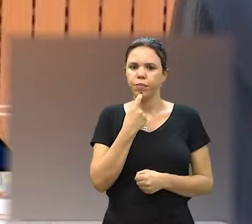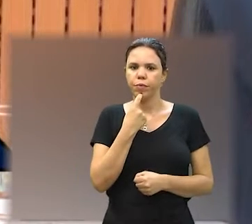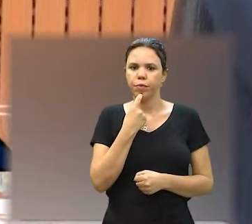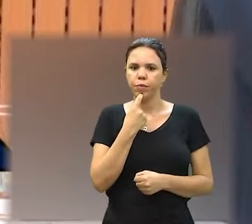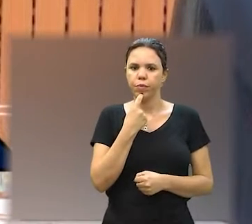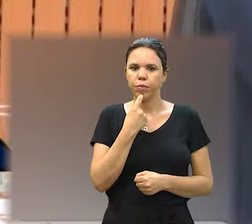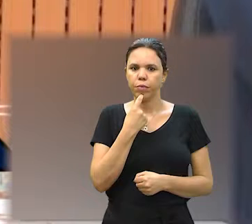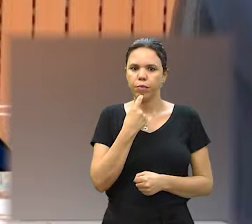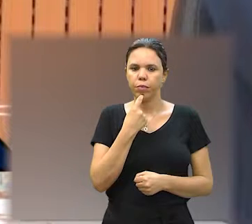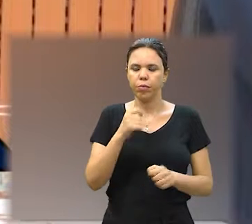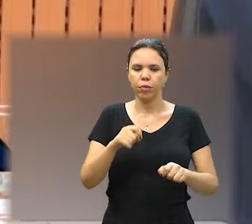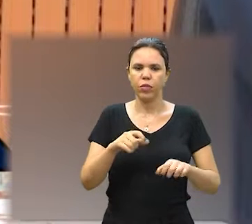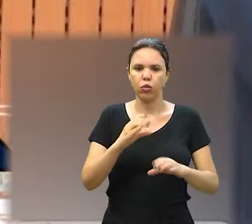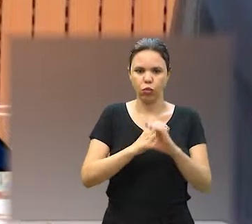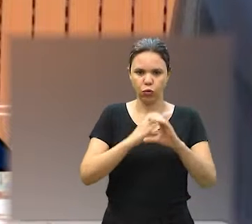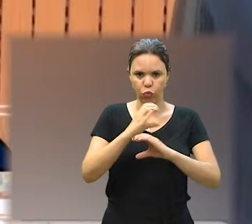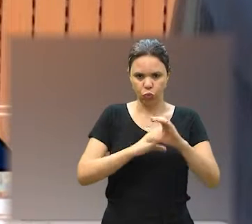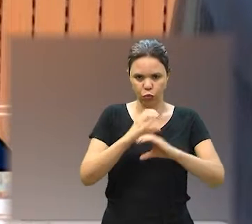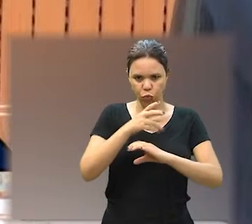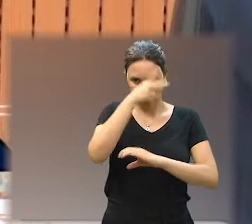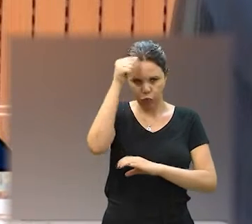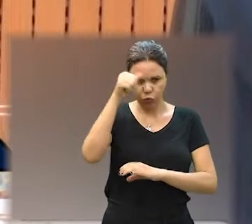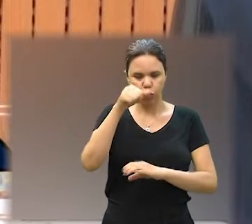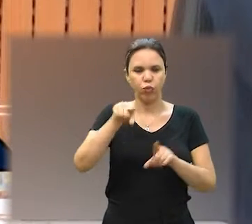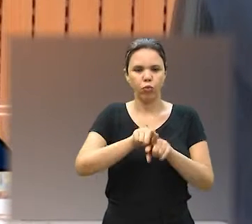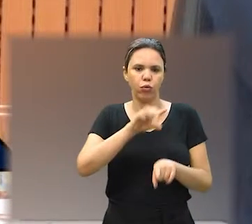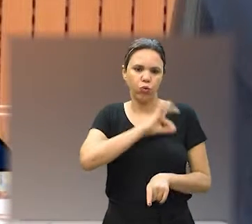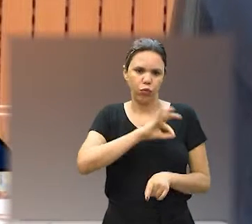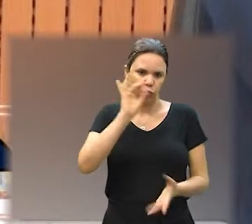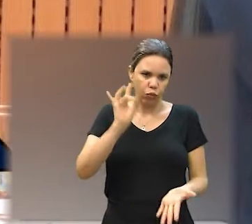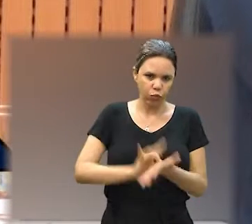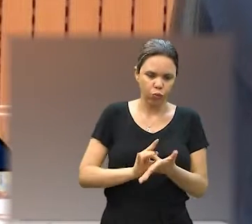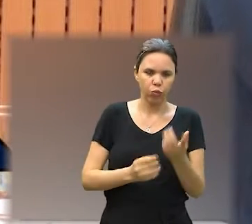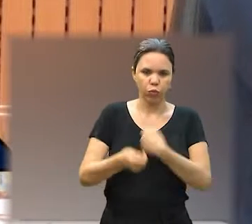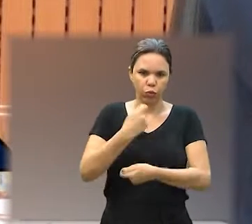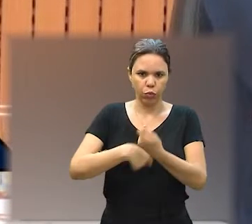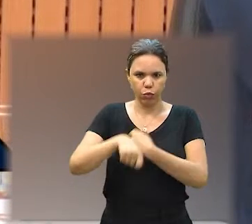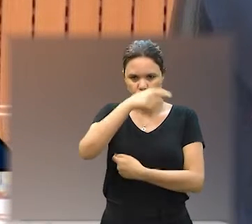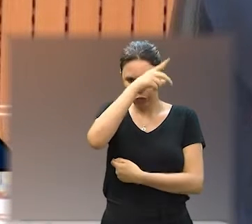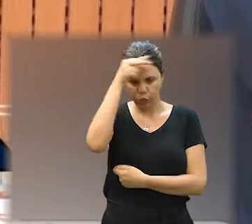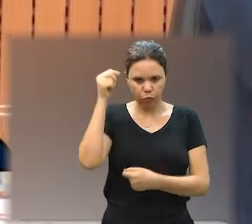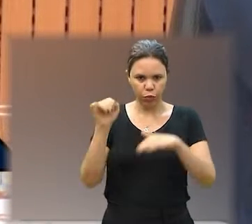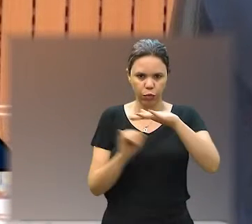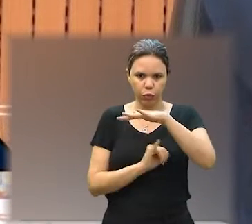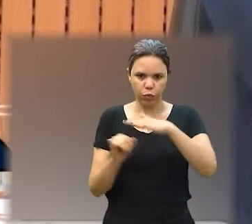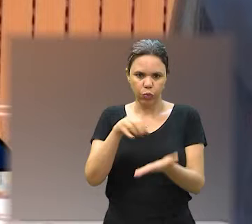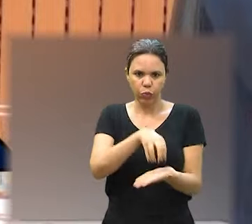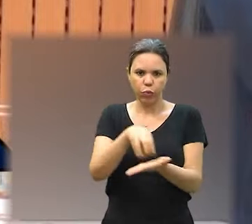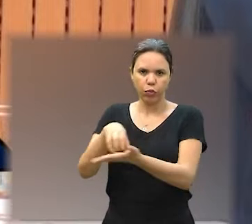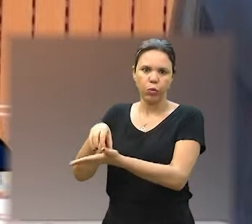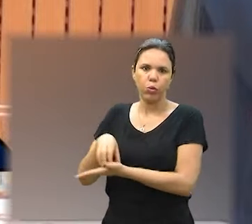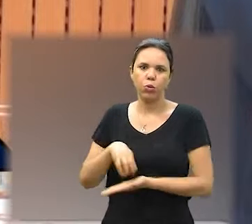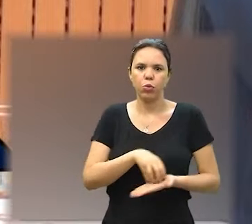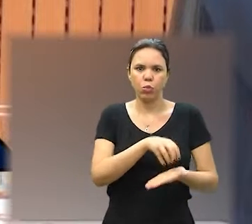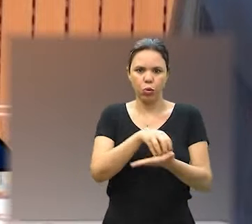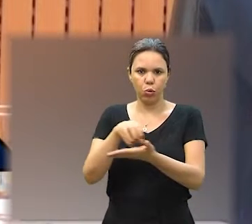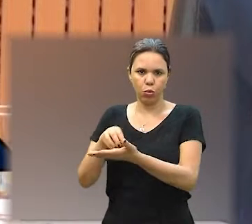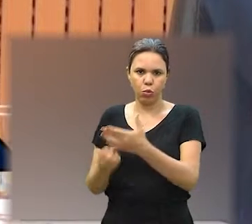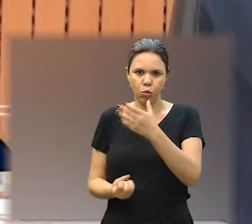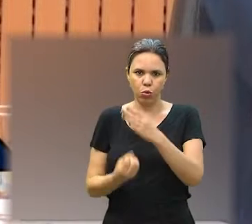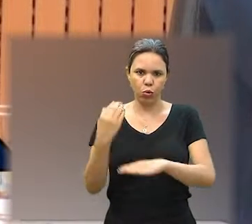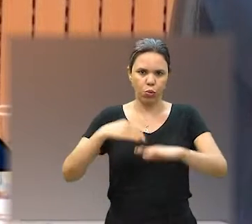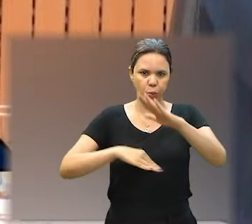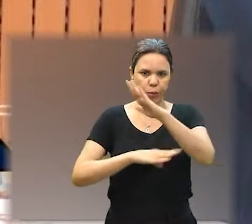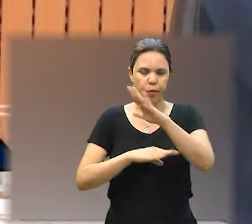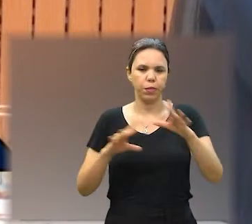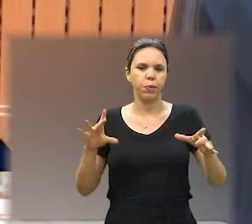autarquias, fundações e a Câmara Municipal. Fixa o limite máximo para a concessão da aposentadoria e pensões pelo Regimento